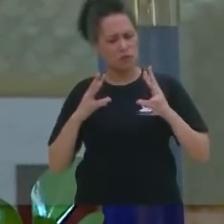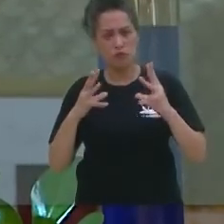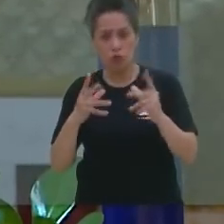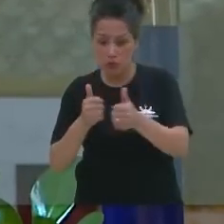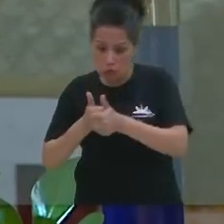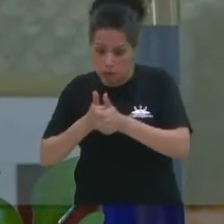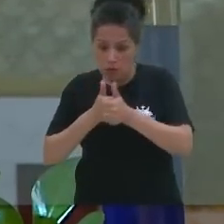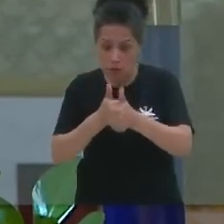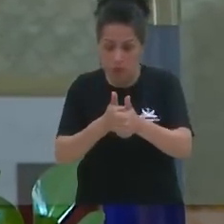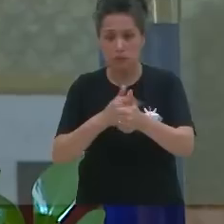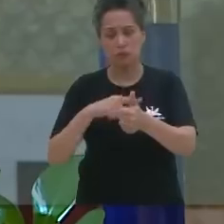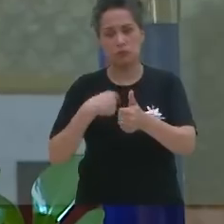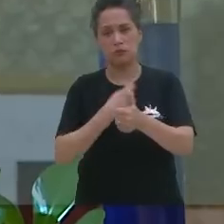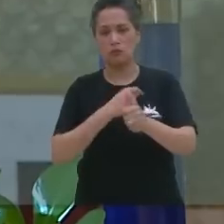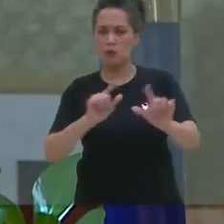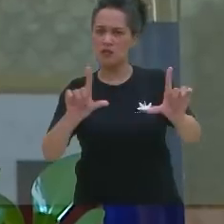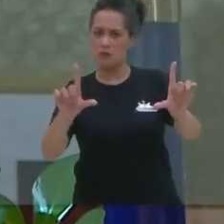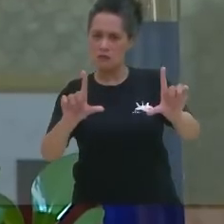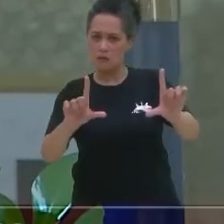TV, rádio: